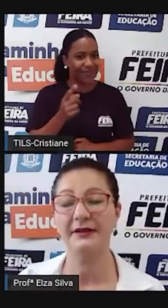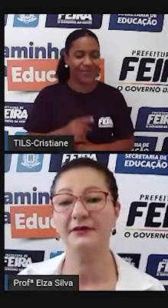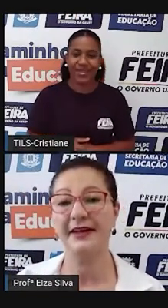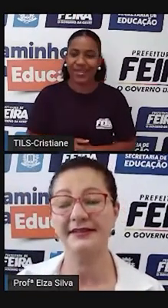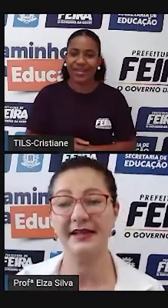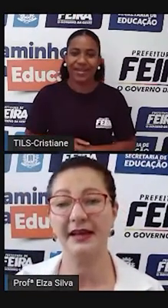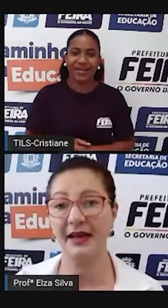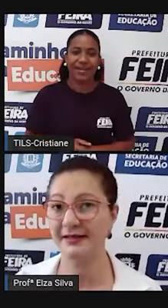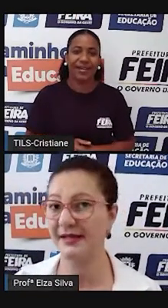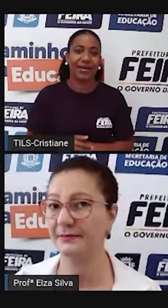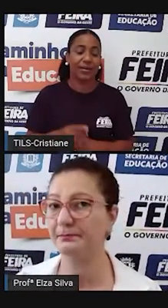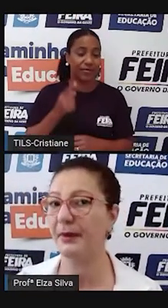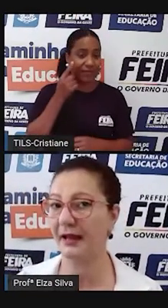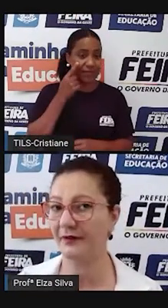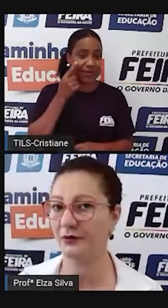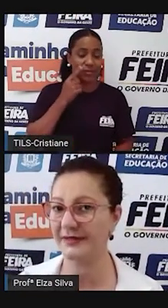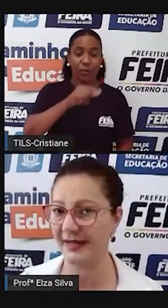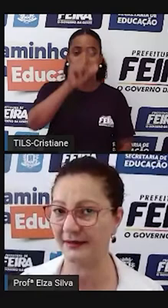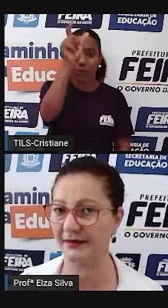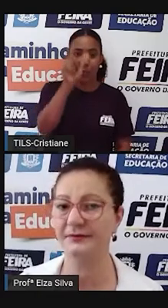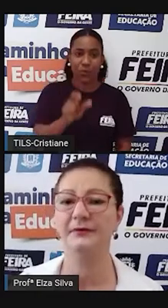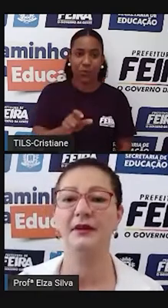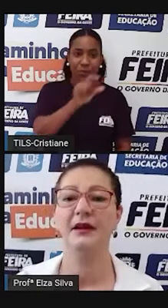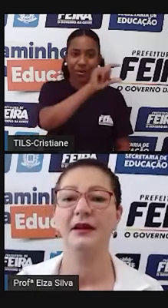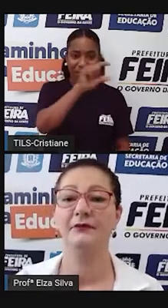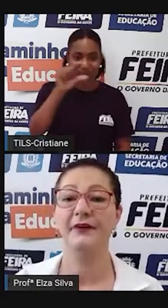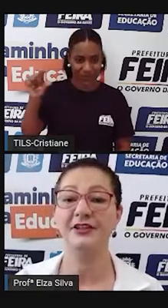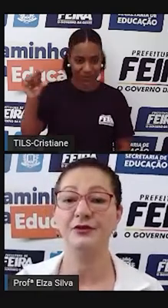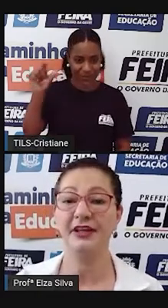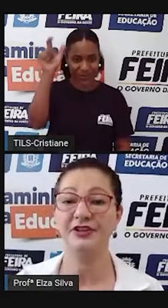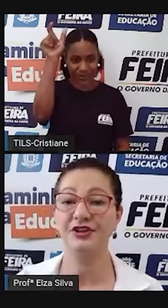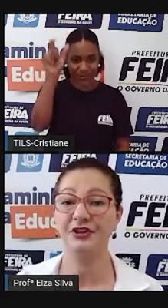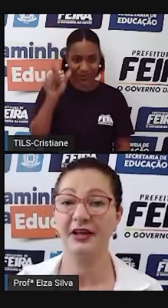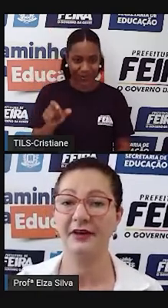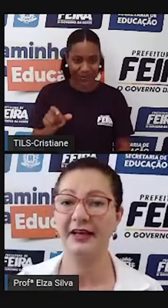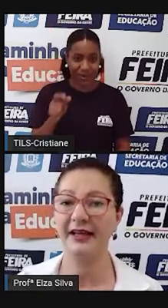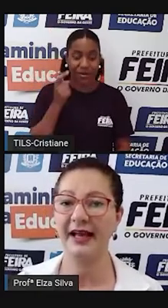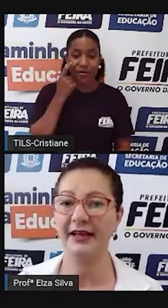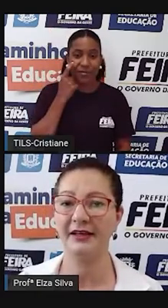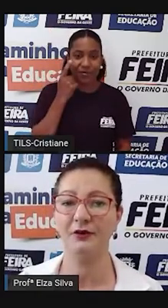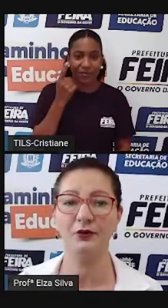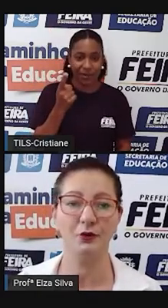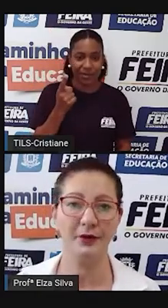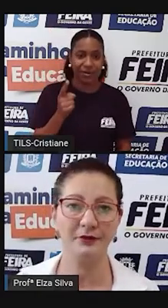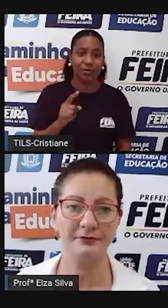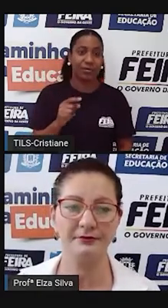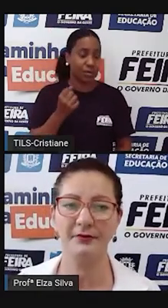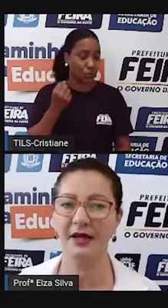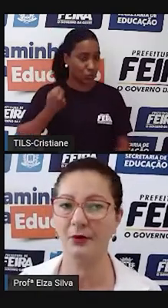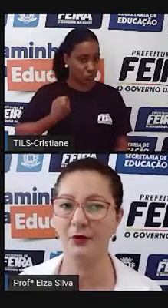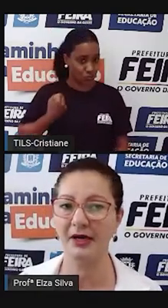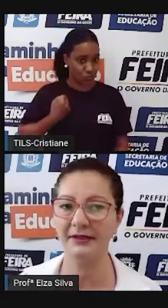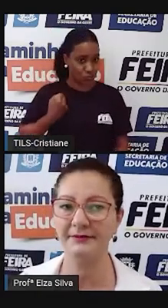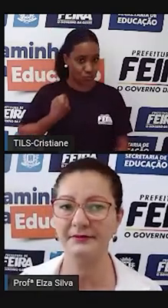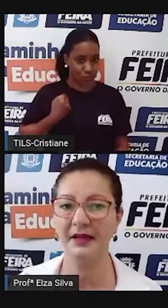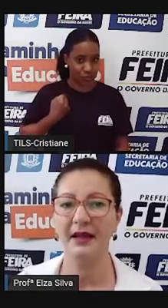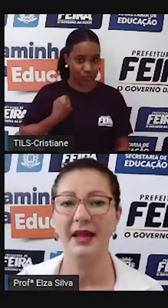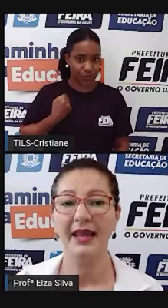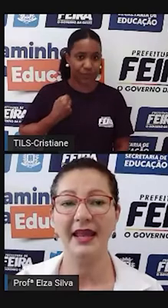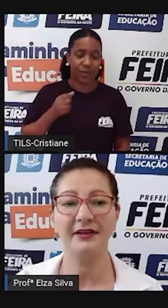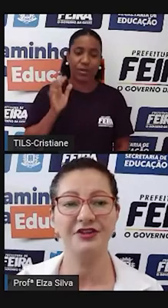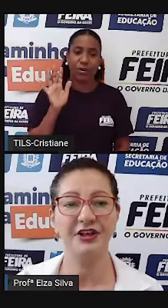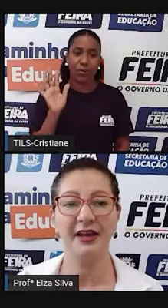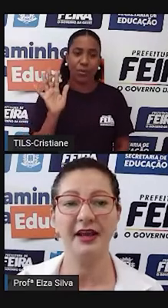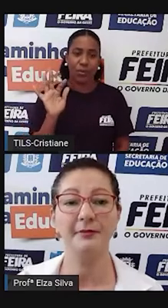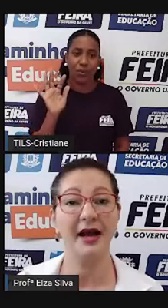agora fazer essa palavra cruzada. Vejam que a gente deve clicar aqui no número, number one,